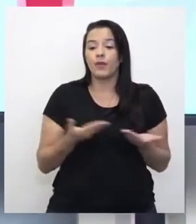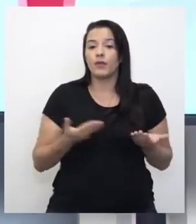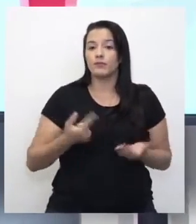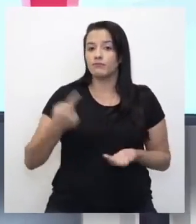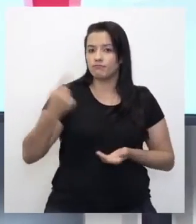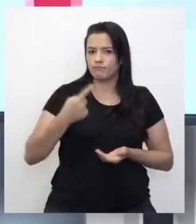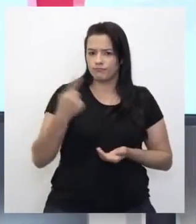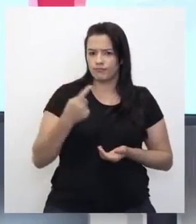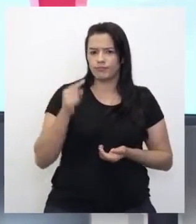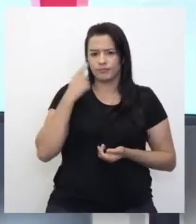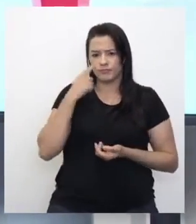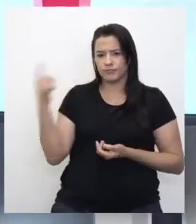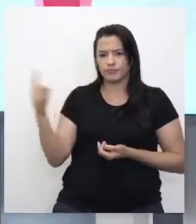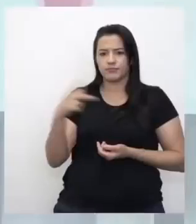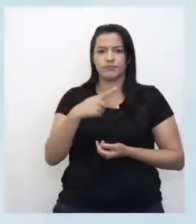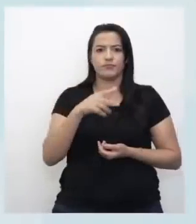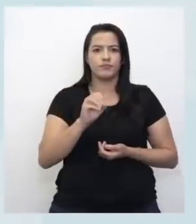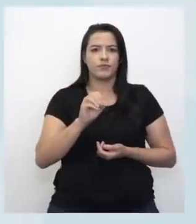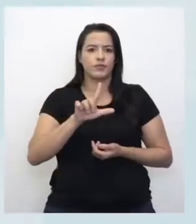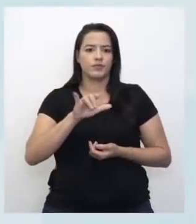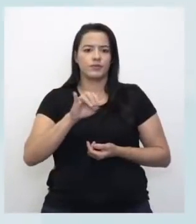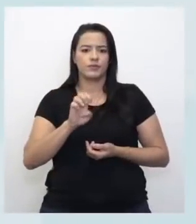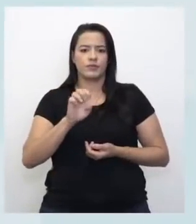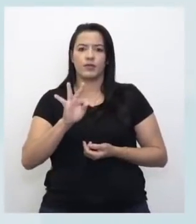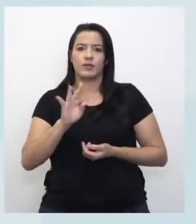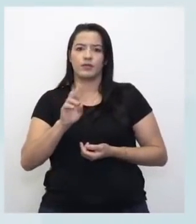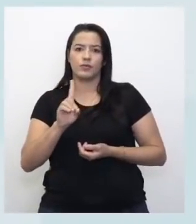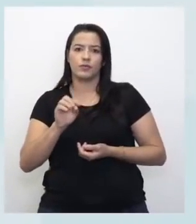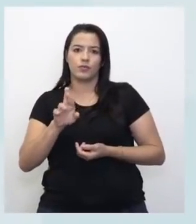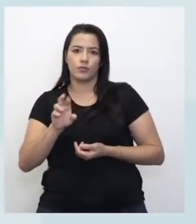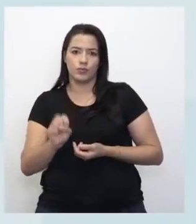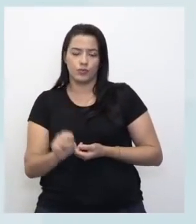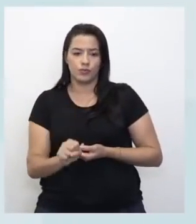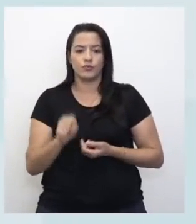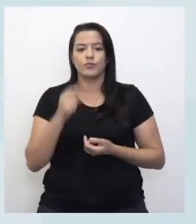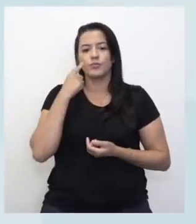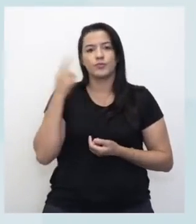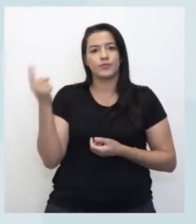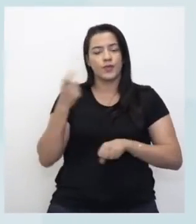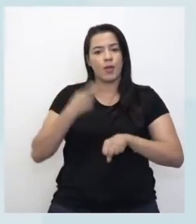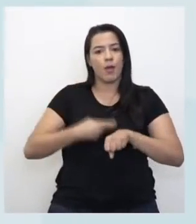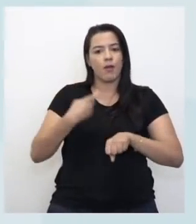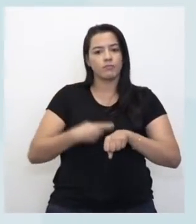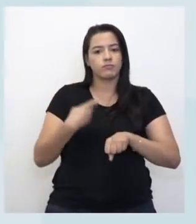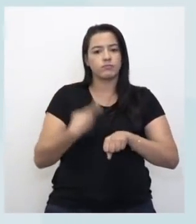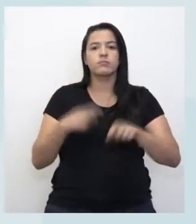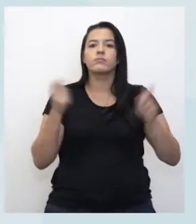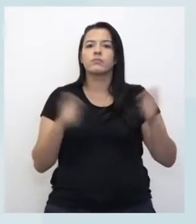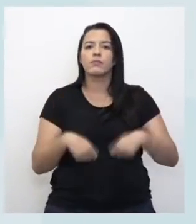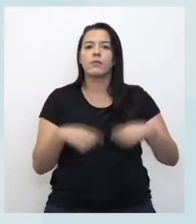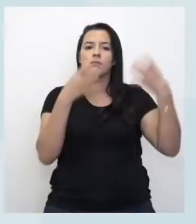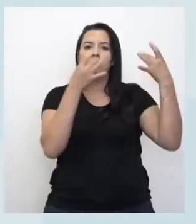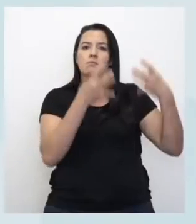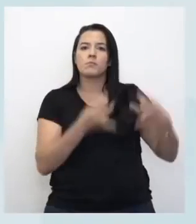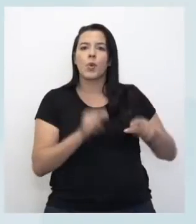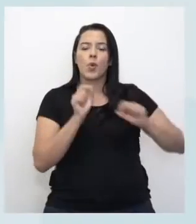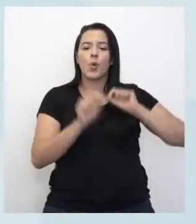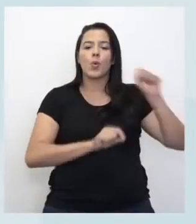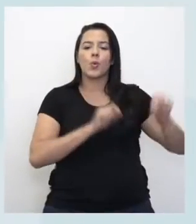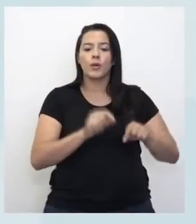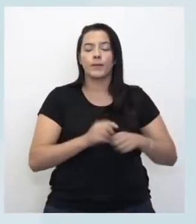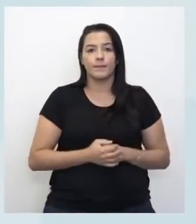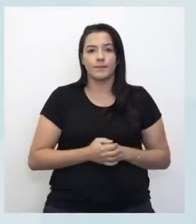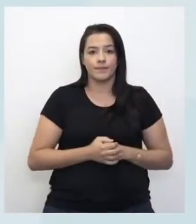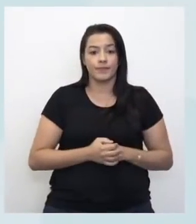são poliedros. Os sólidos geométricos, eles podem ser classificados como poliedros, isto